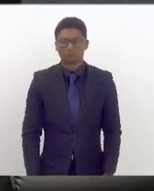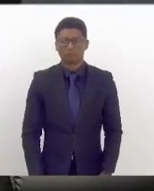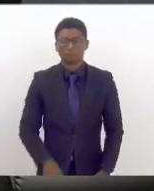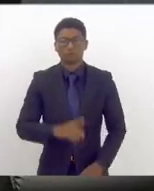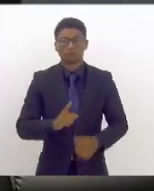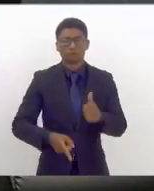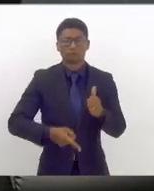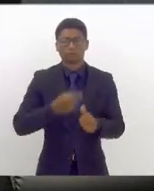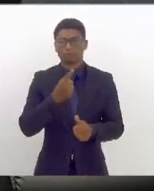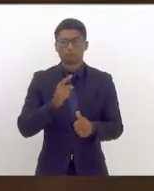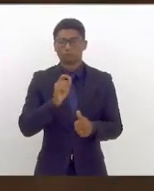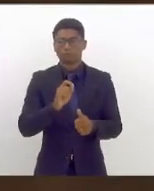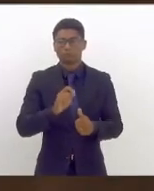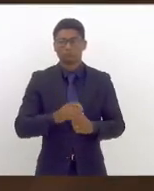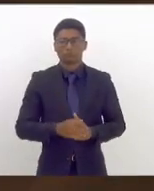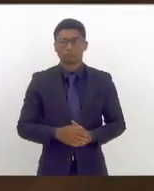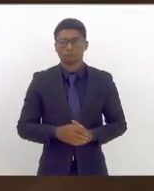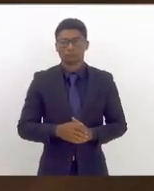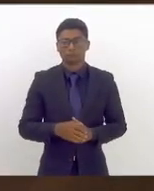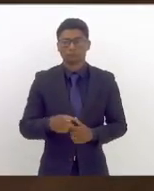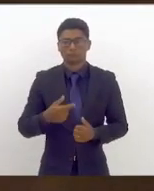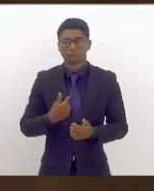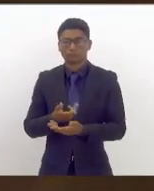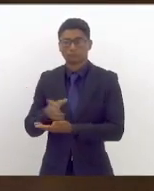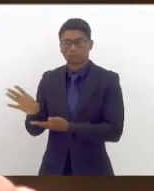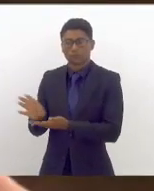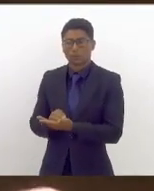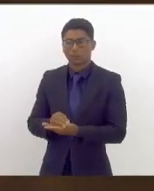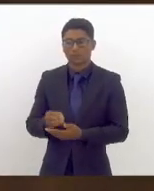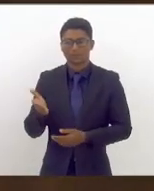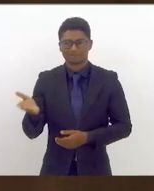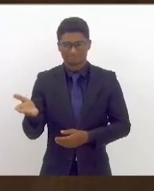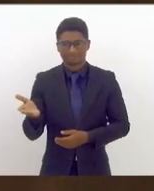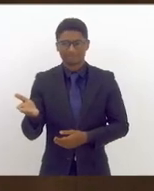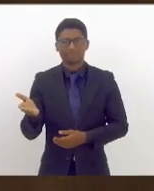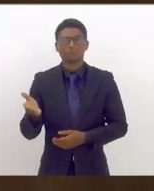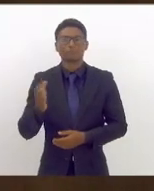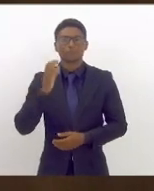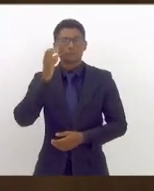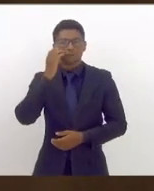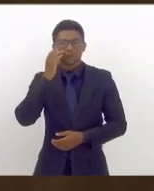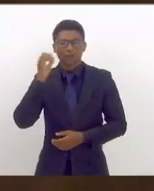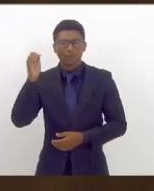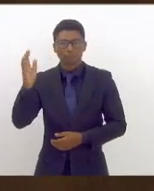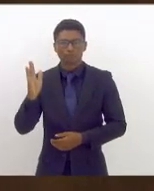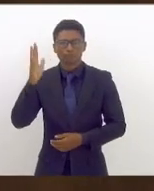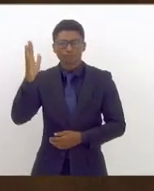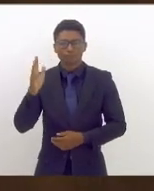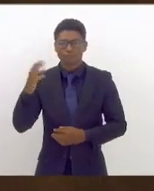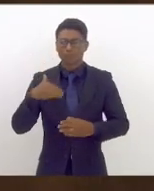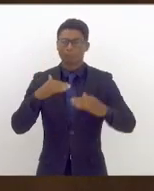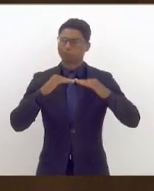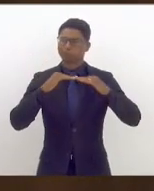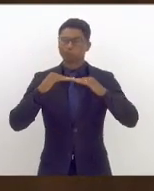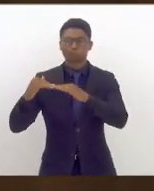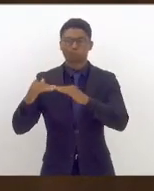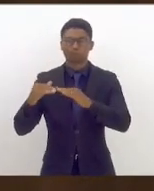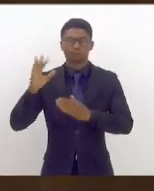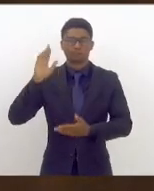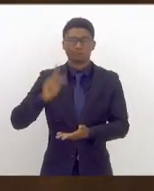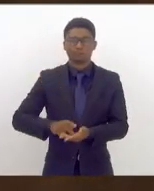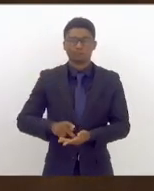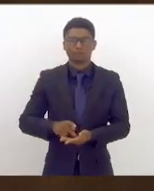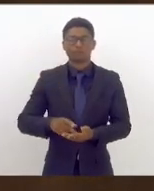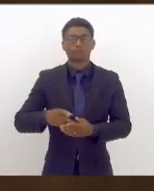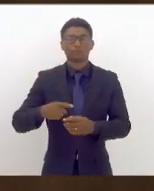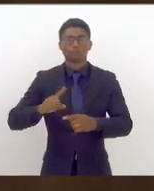primeiramente copiar e colar telegraficamente a fala do Deputado valdec Carneiro no que tange as